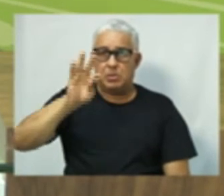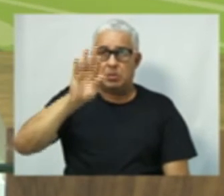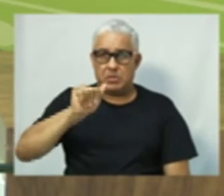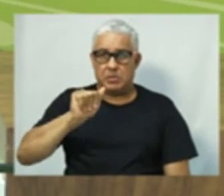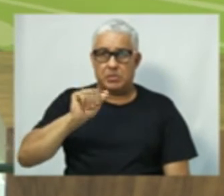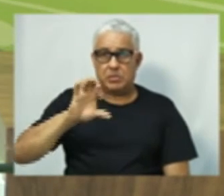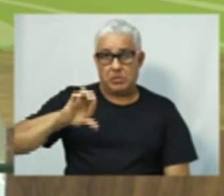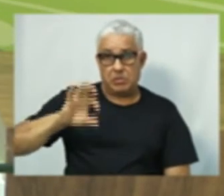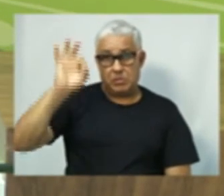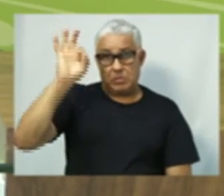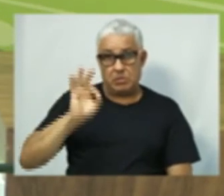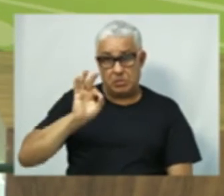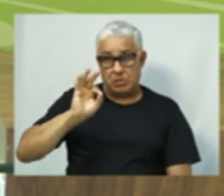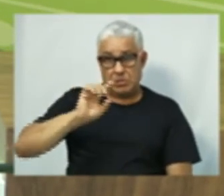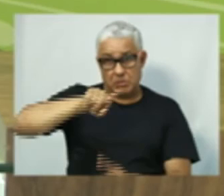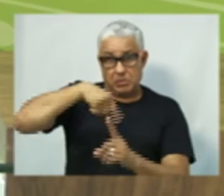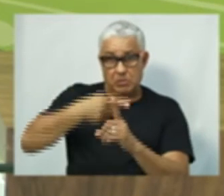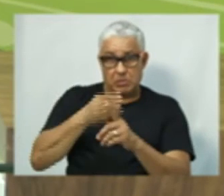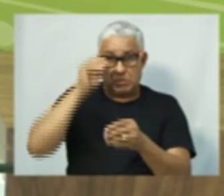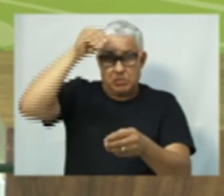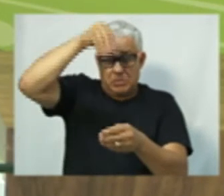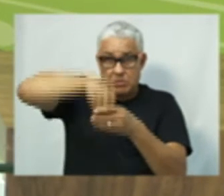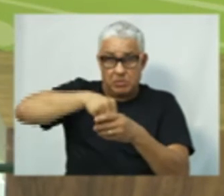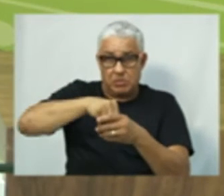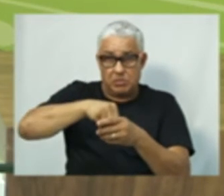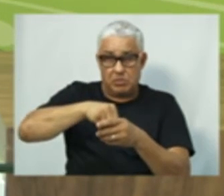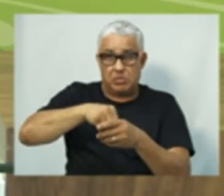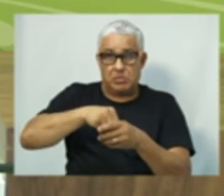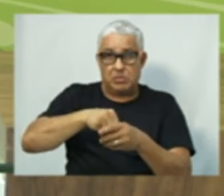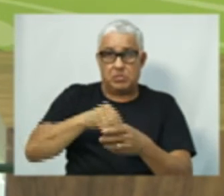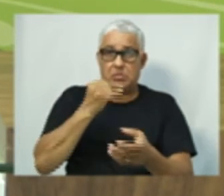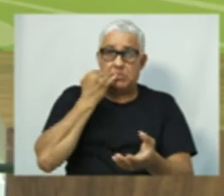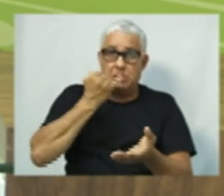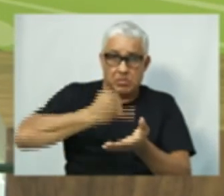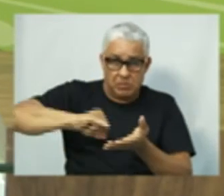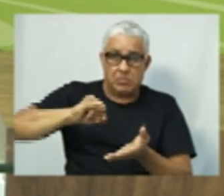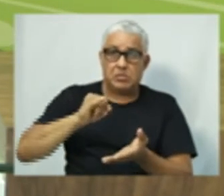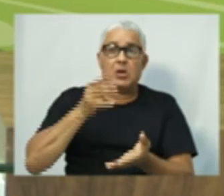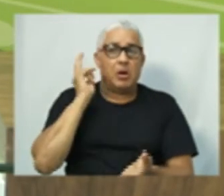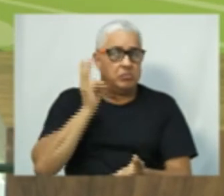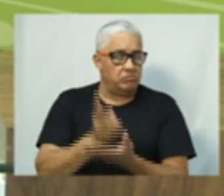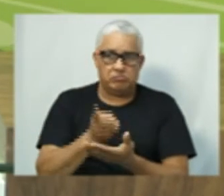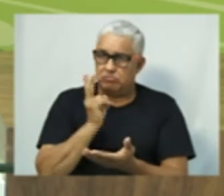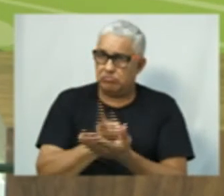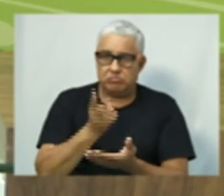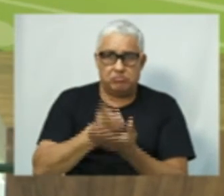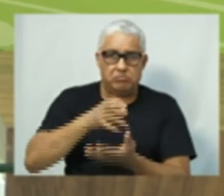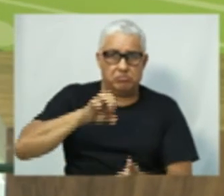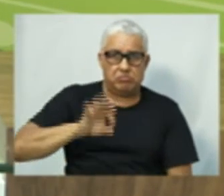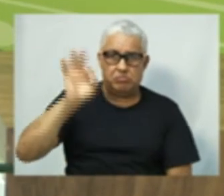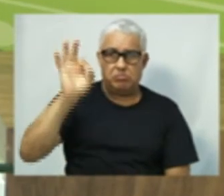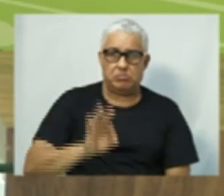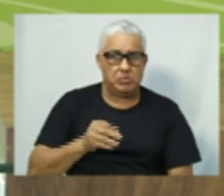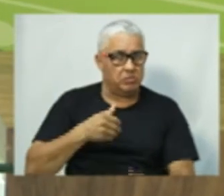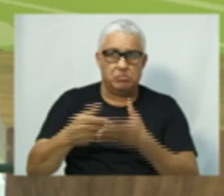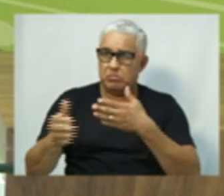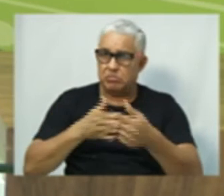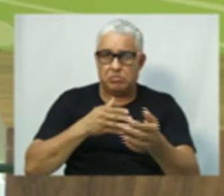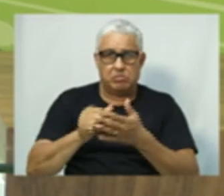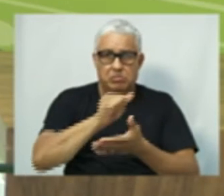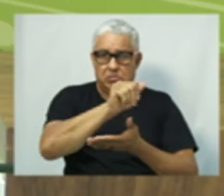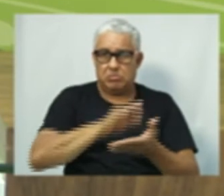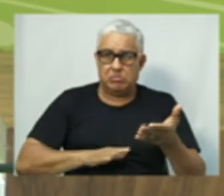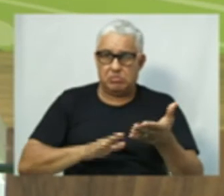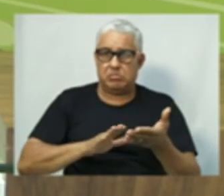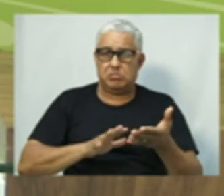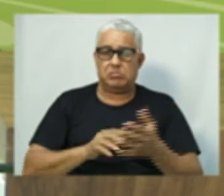do imposto. Então, a alíquota do imposto, ela não varia, sempre vai ser 9%, independente do ramo de atividade.